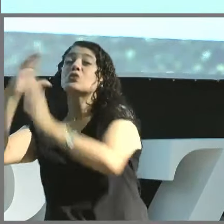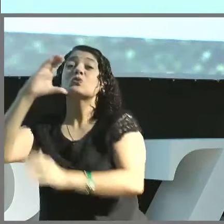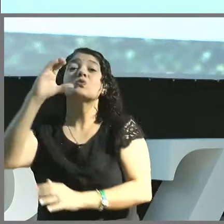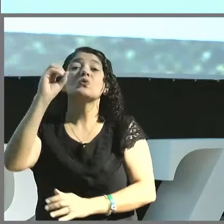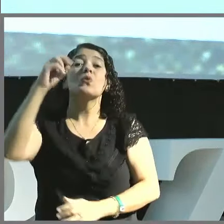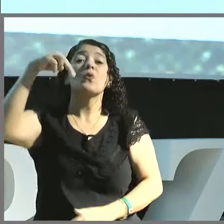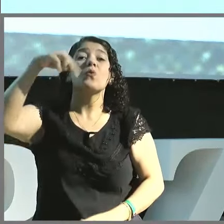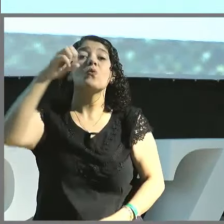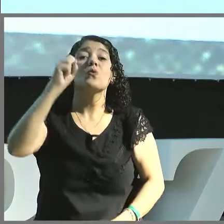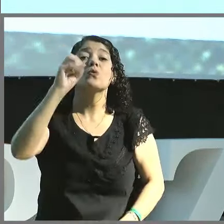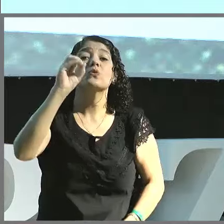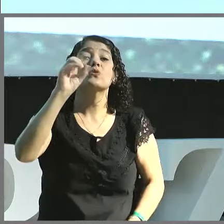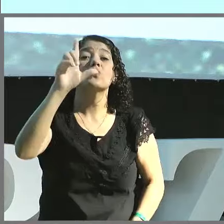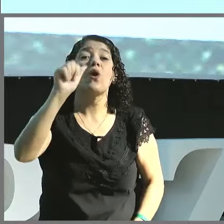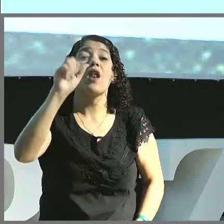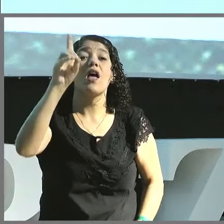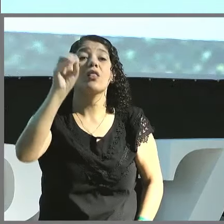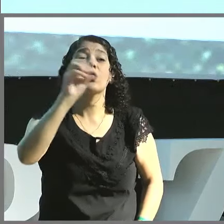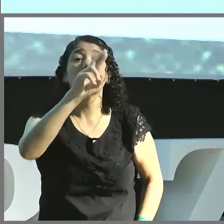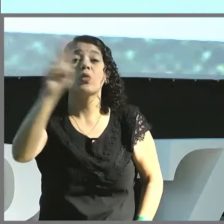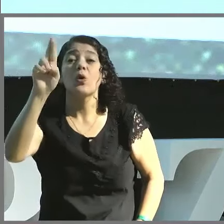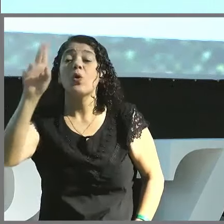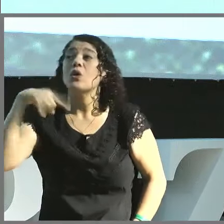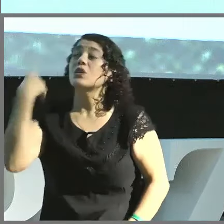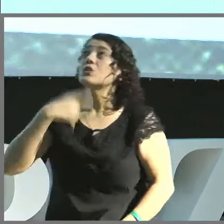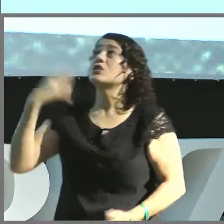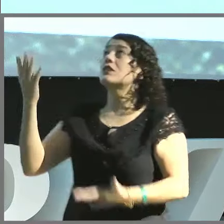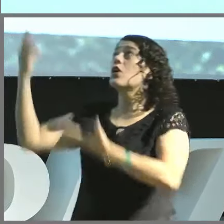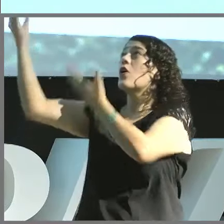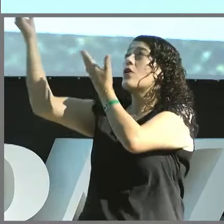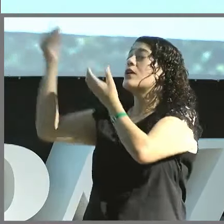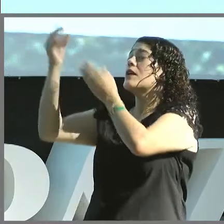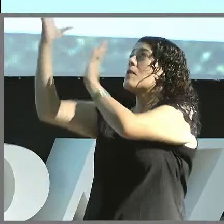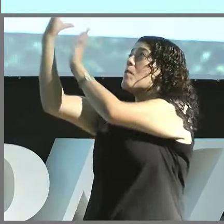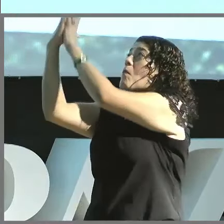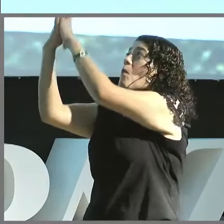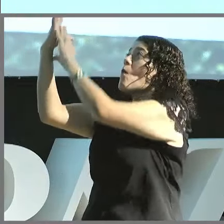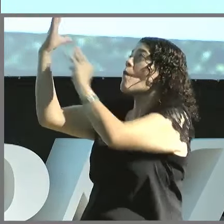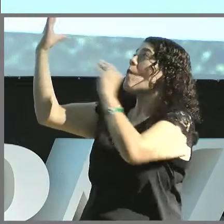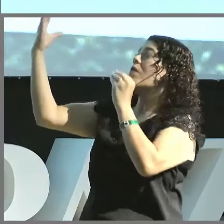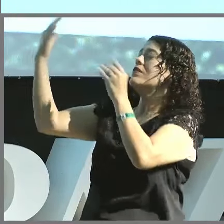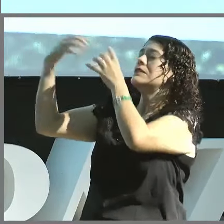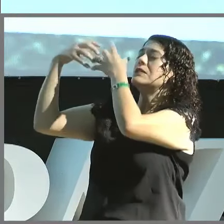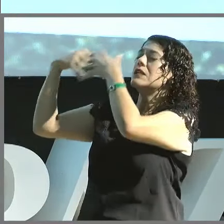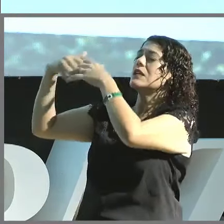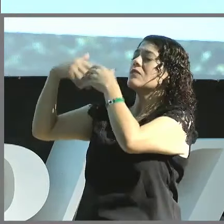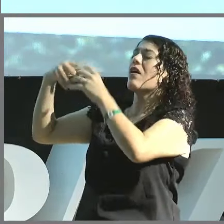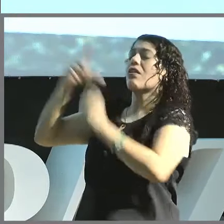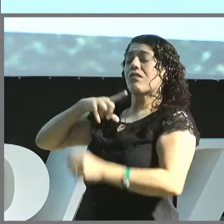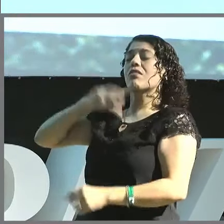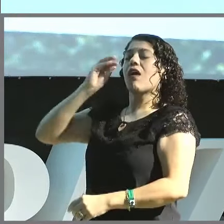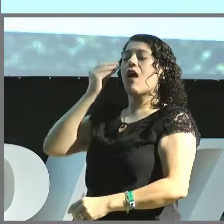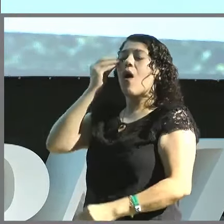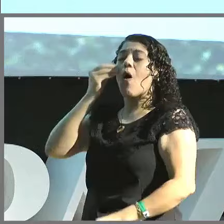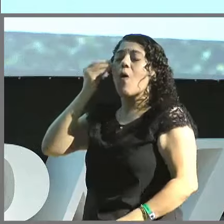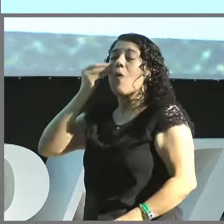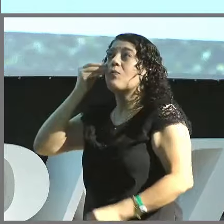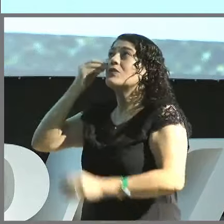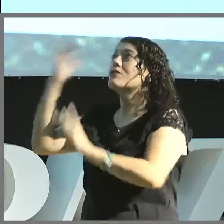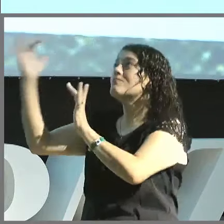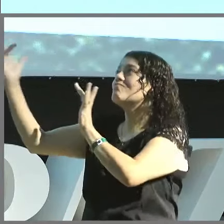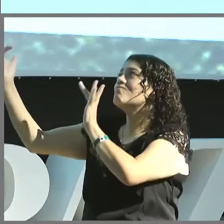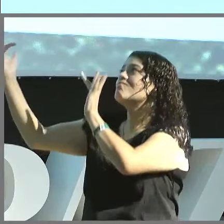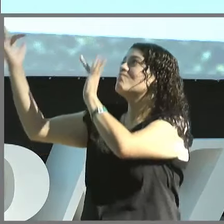estamos agora refletindo sobre Ele, que temos a oportunidade de fazer contato com Jesus